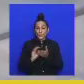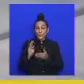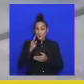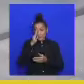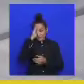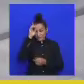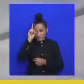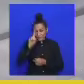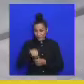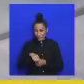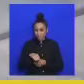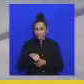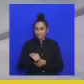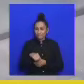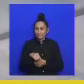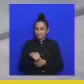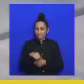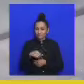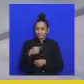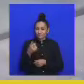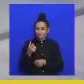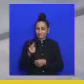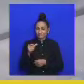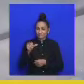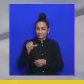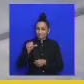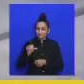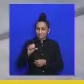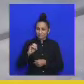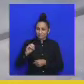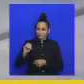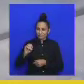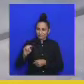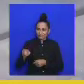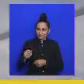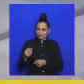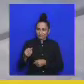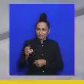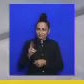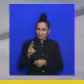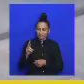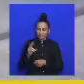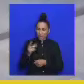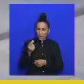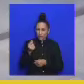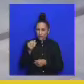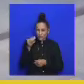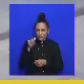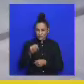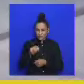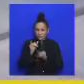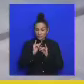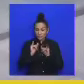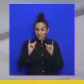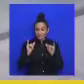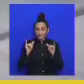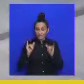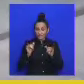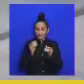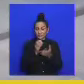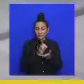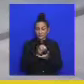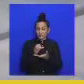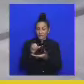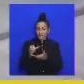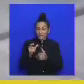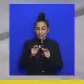prêmio estimado em R$ 900 mil, sendo que o valor exato será divulgado após